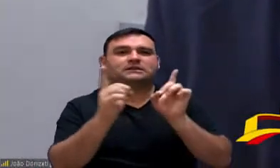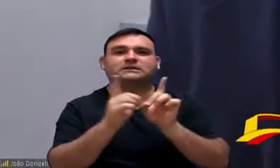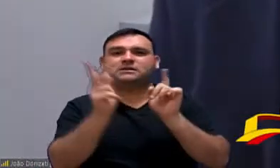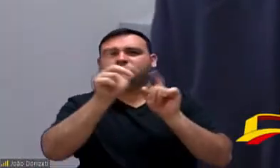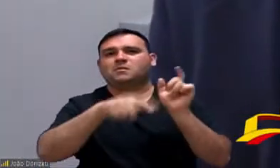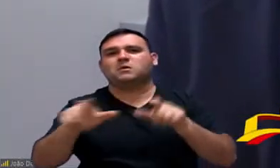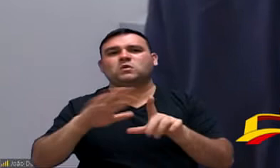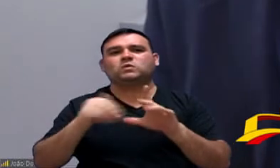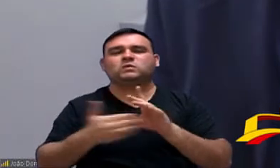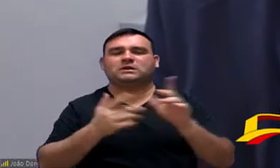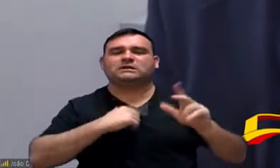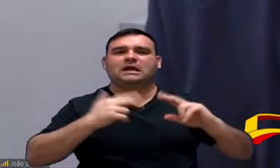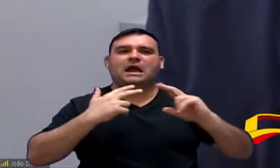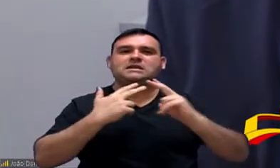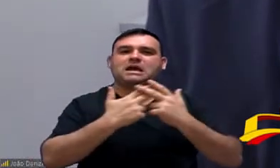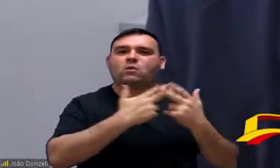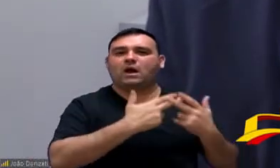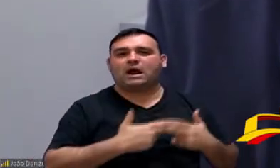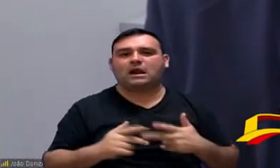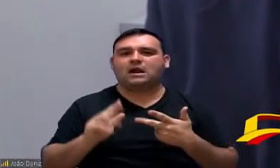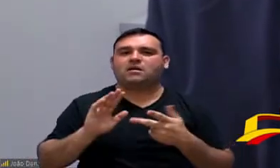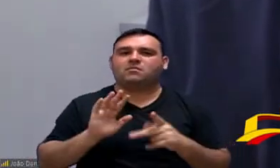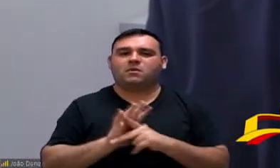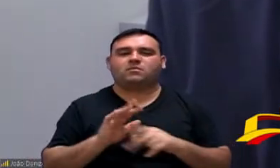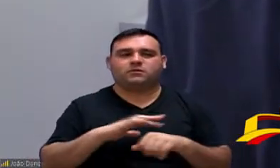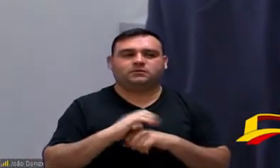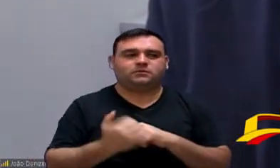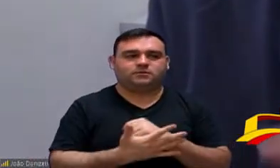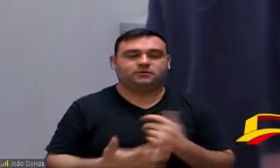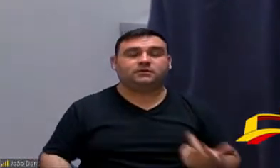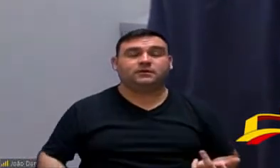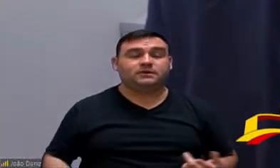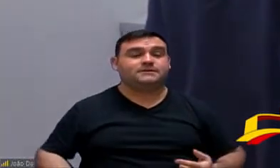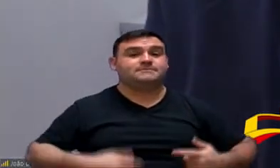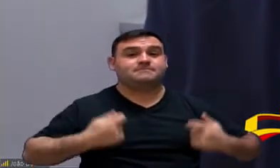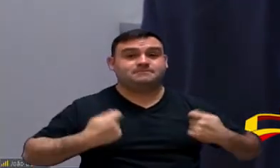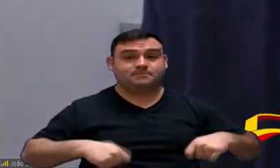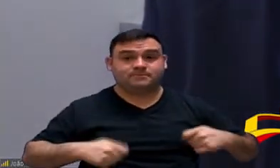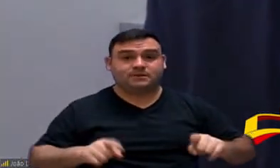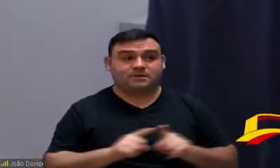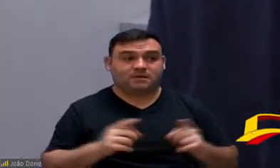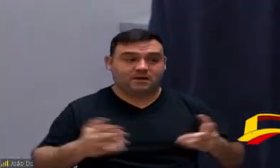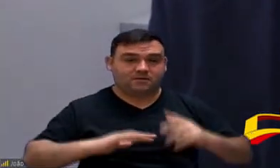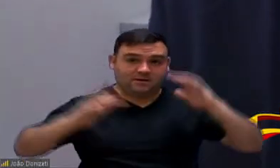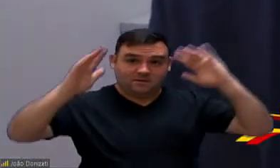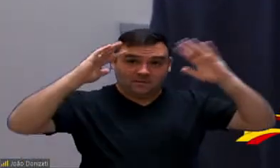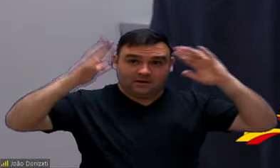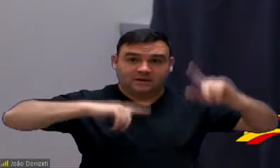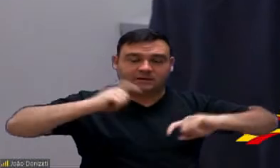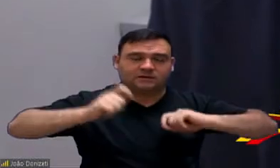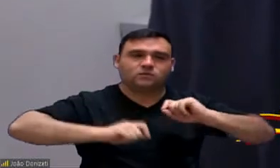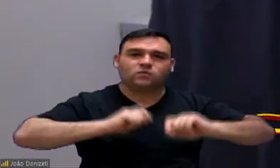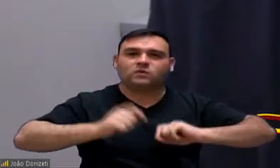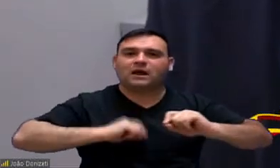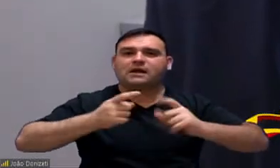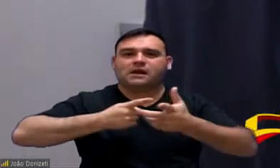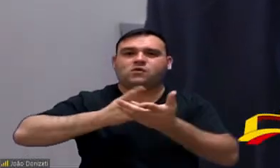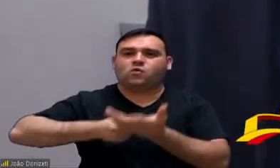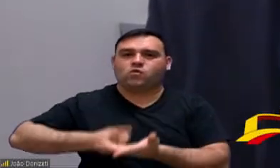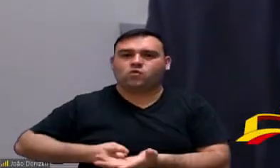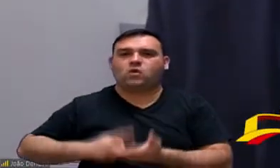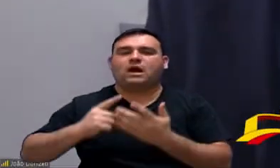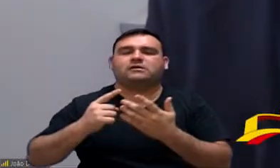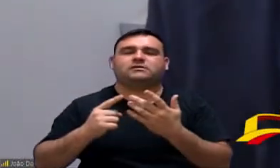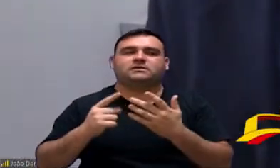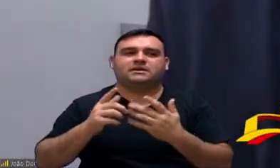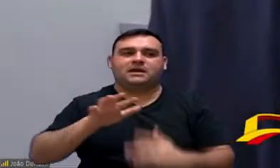que ficaram com sequelas do Covid. E é preciso já pensar nessa ideia de construir uma agenda com relação a